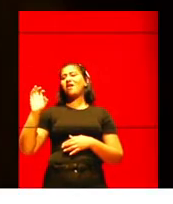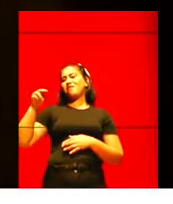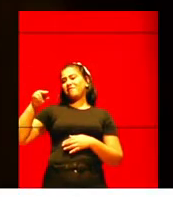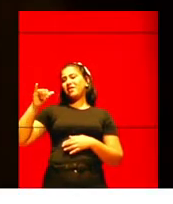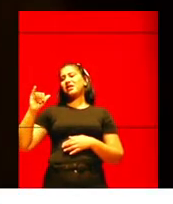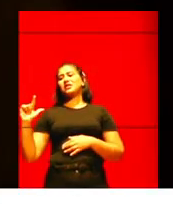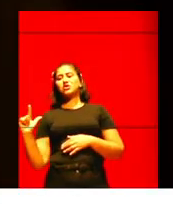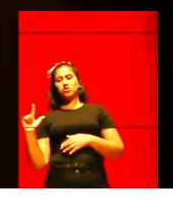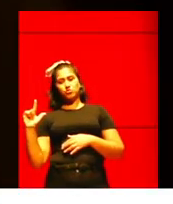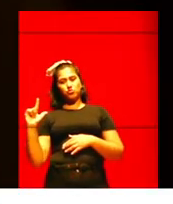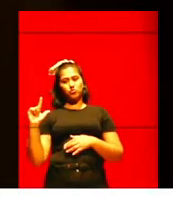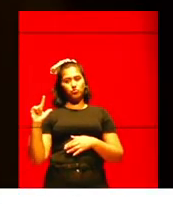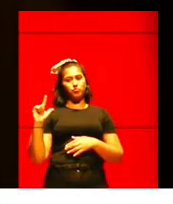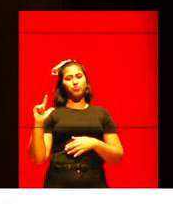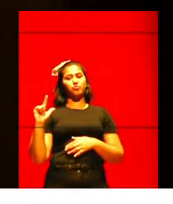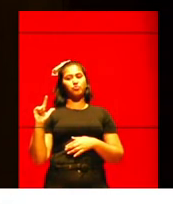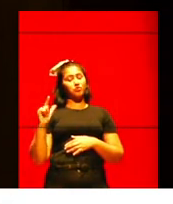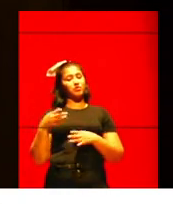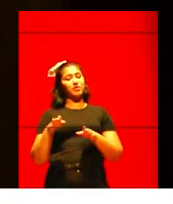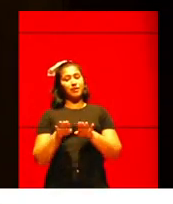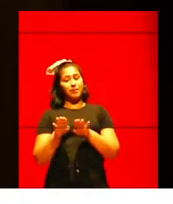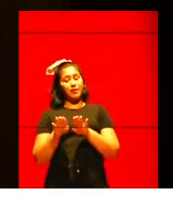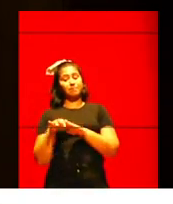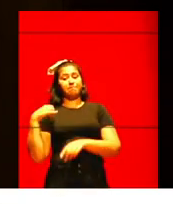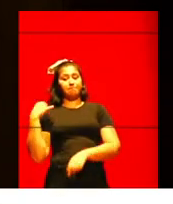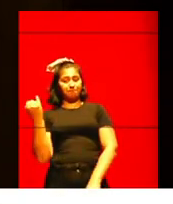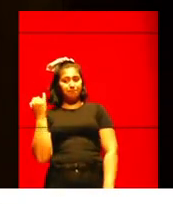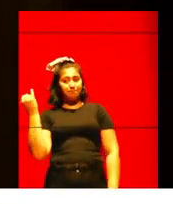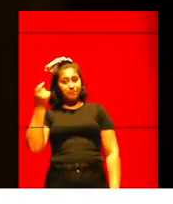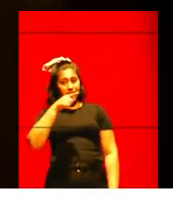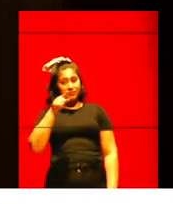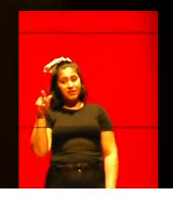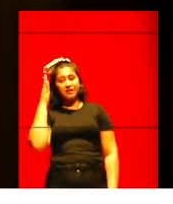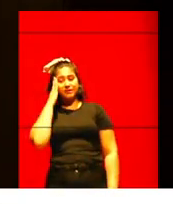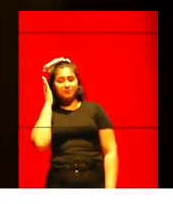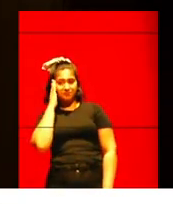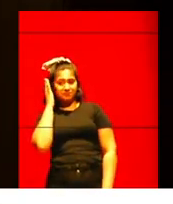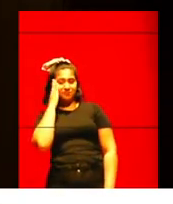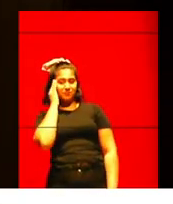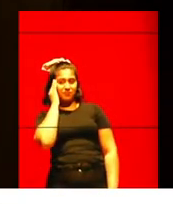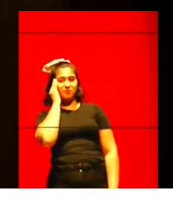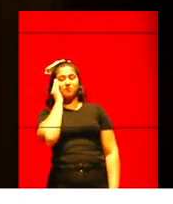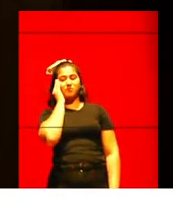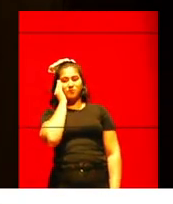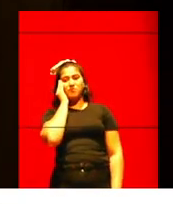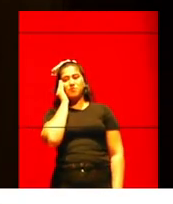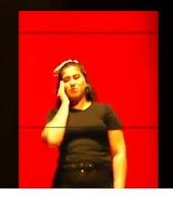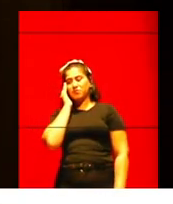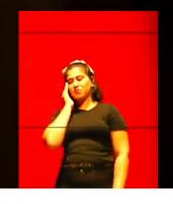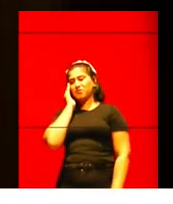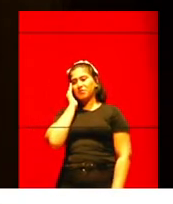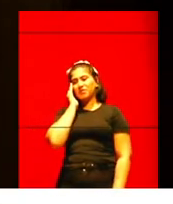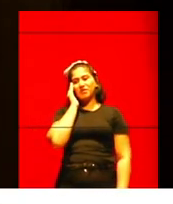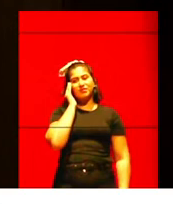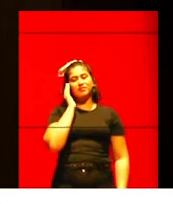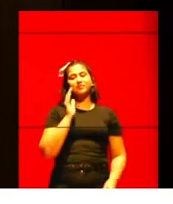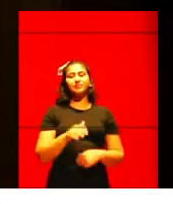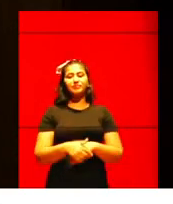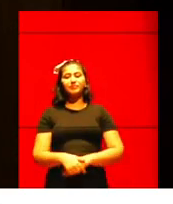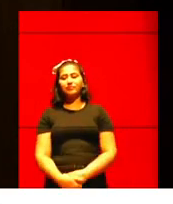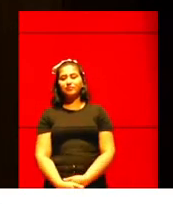Fenil, tá? Fenil também é muito importante vocês saberem. Eu tenho quanto tempo,